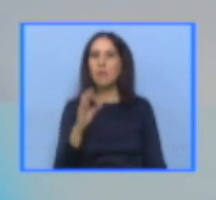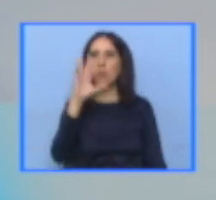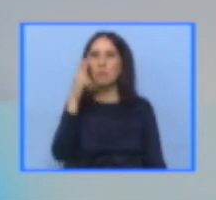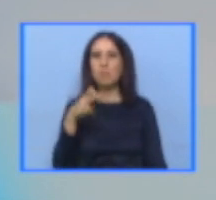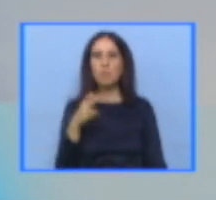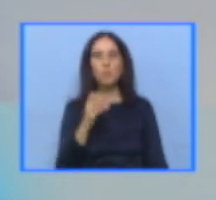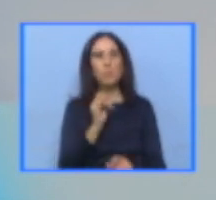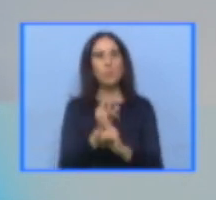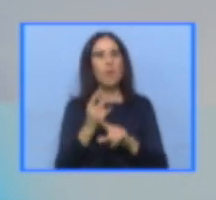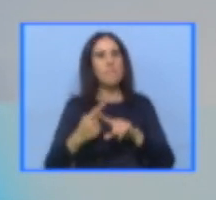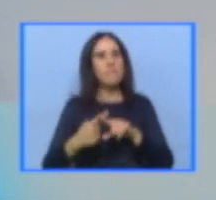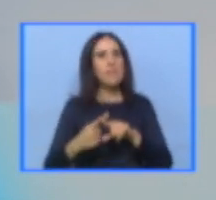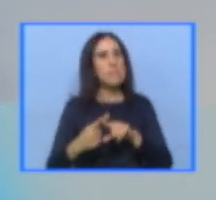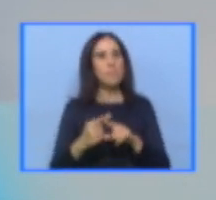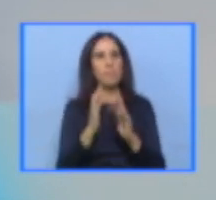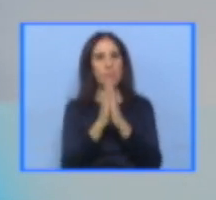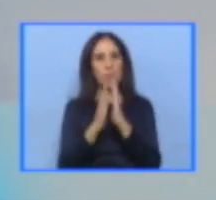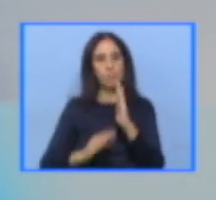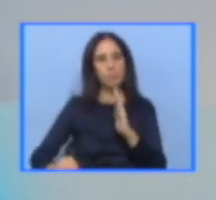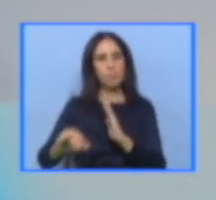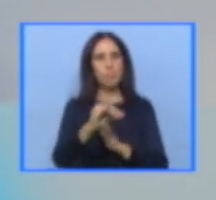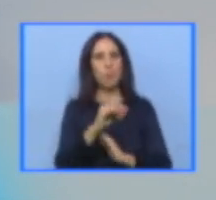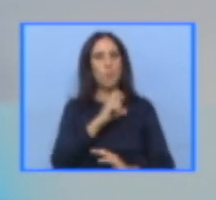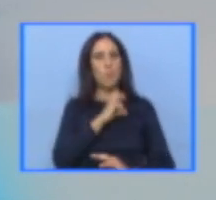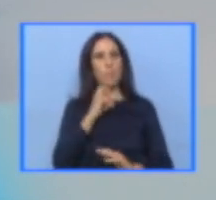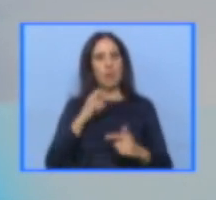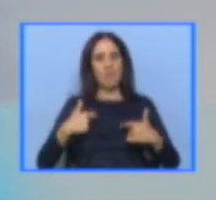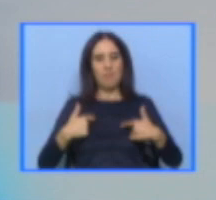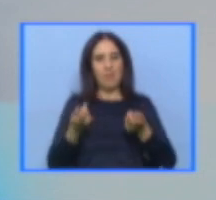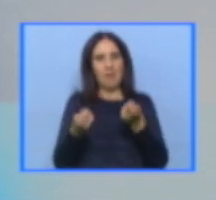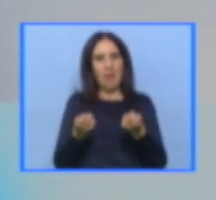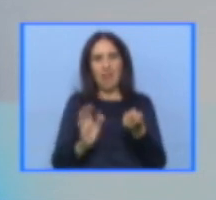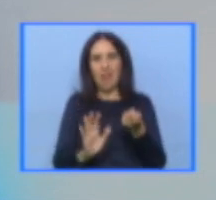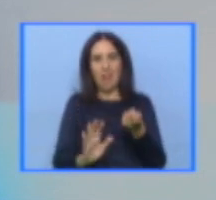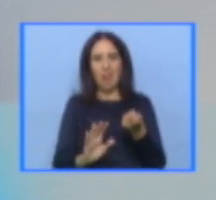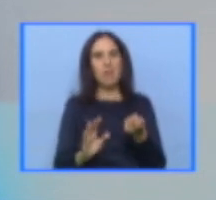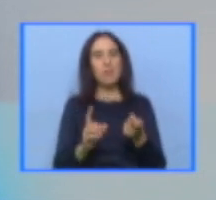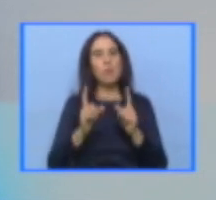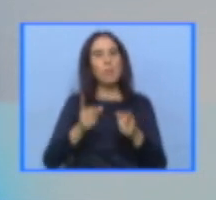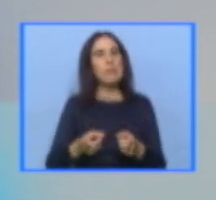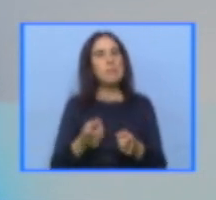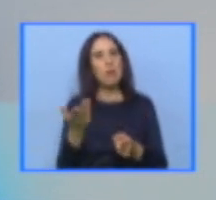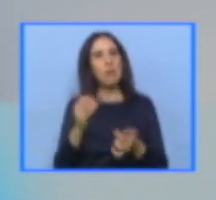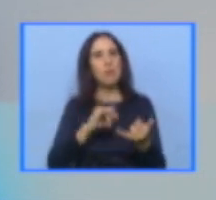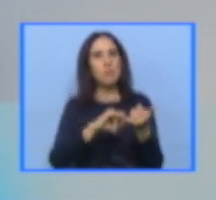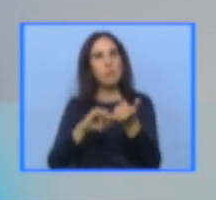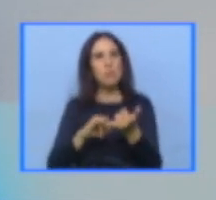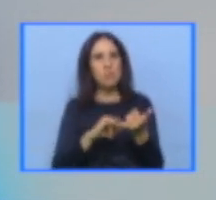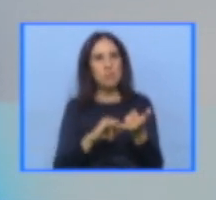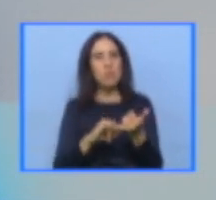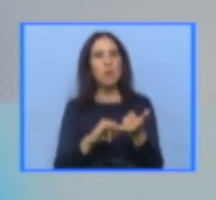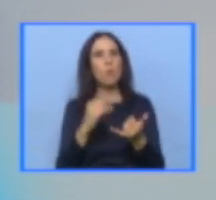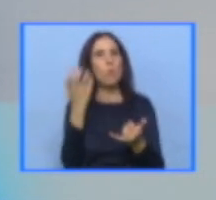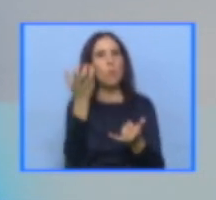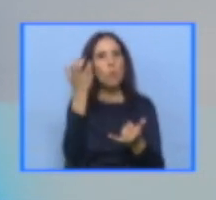acontecimento muito interessante, é que em muitas paróquias deixaram de ser os párocos a gerir a sua paróquia. Começaram as chamadas associações cultuais, que eram